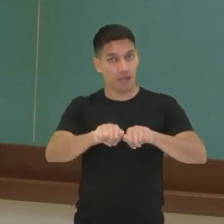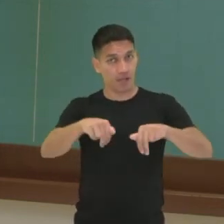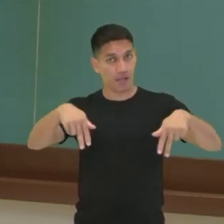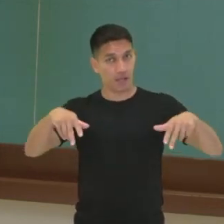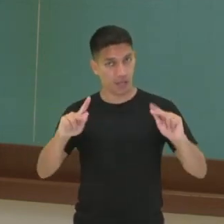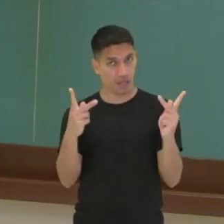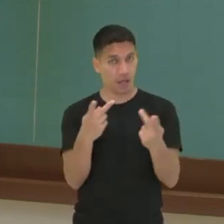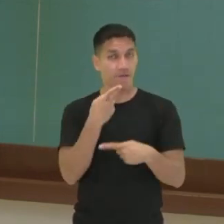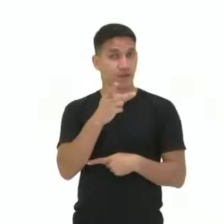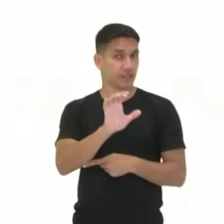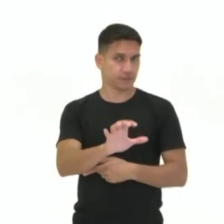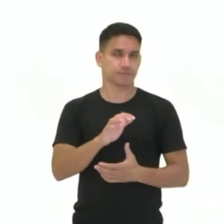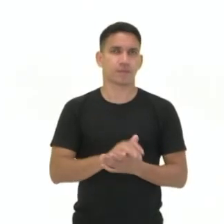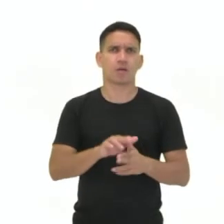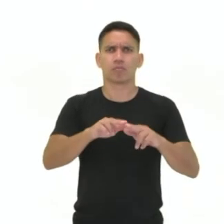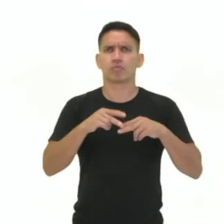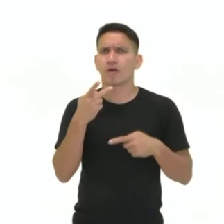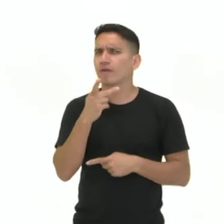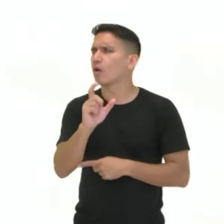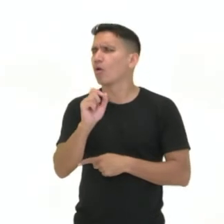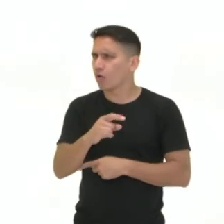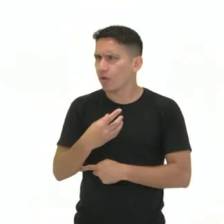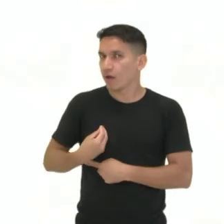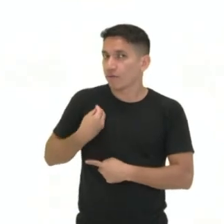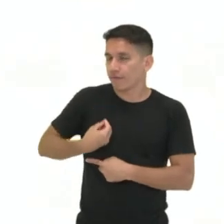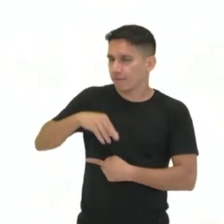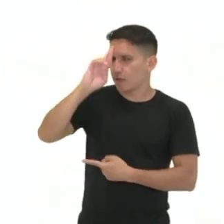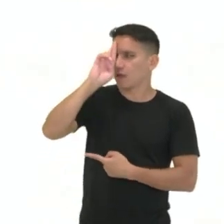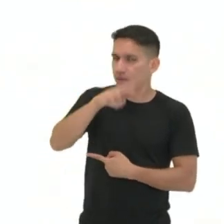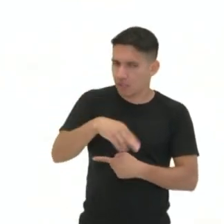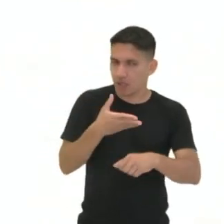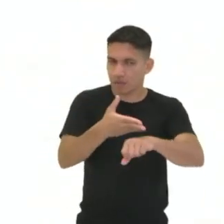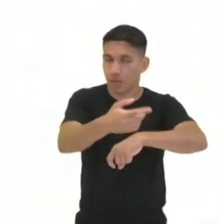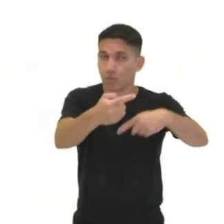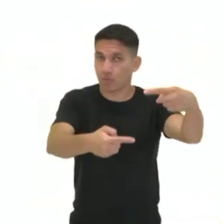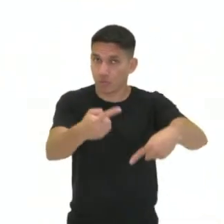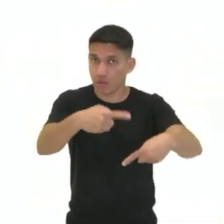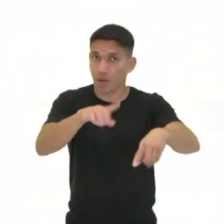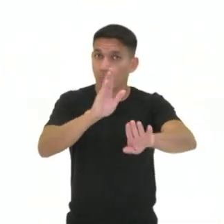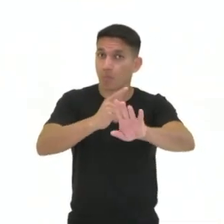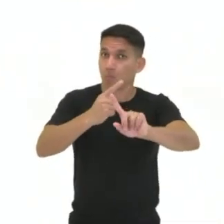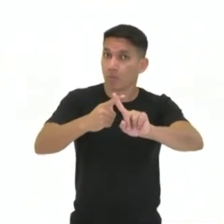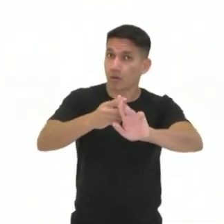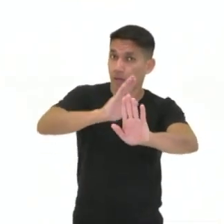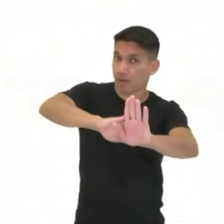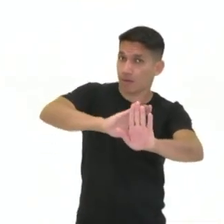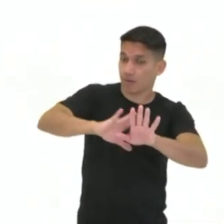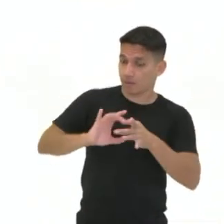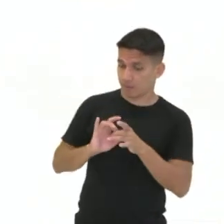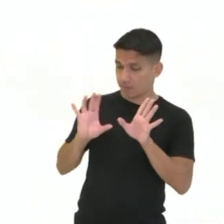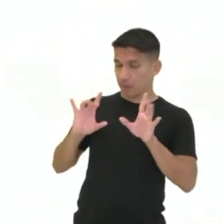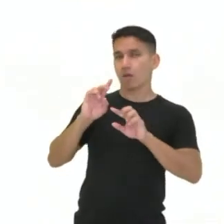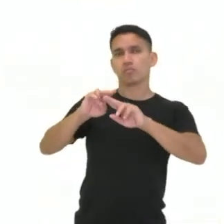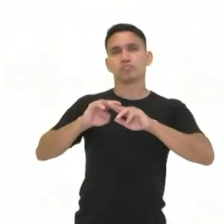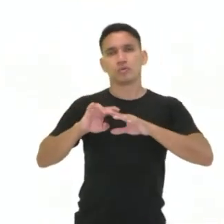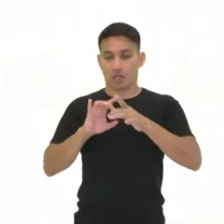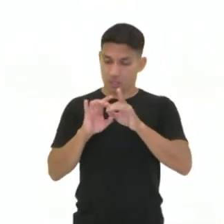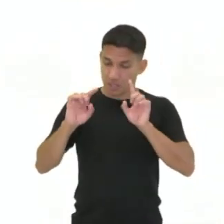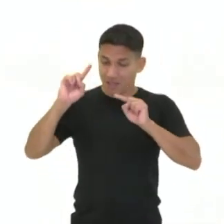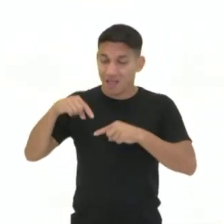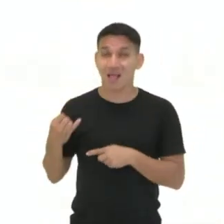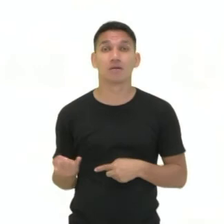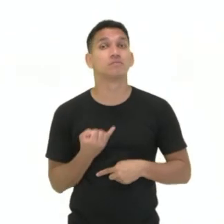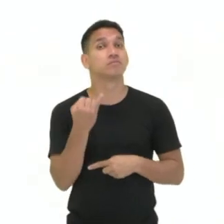que a razão de existir da política é a liberdade, Arendt afirma que a questão da liberdade é fundamental